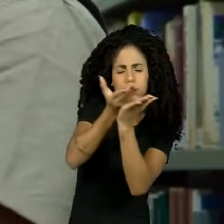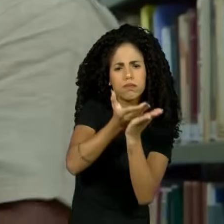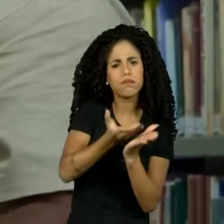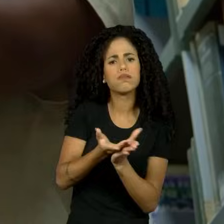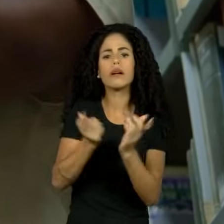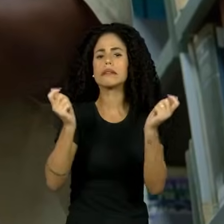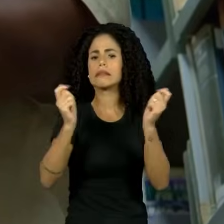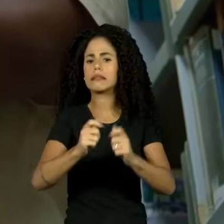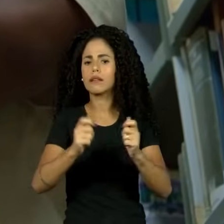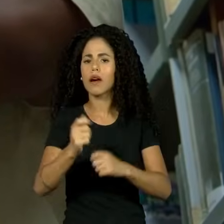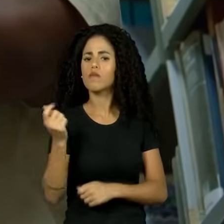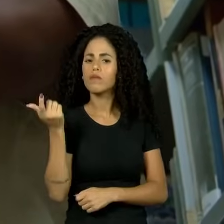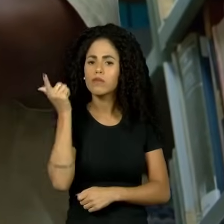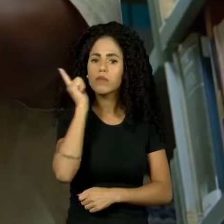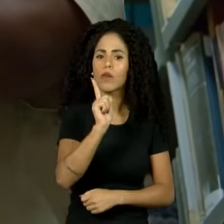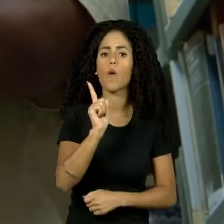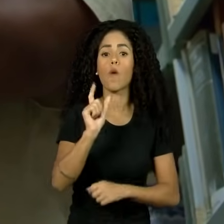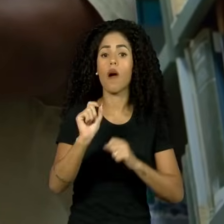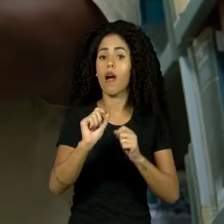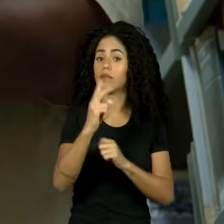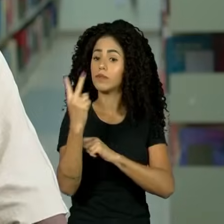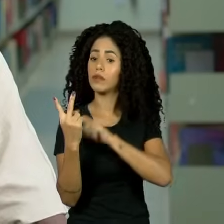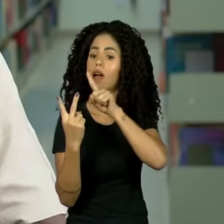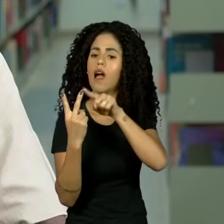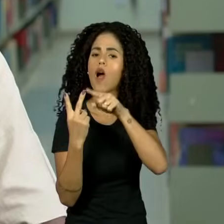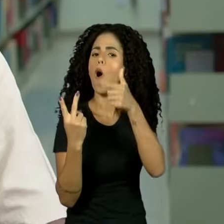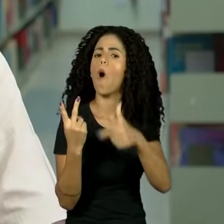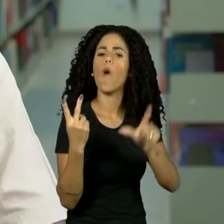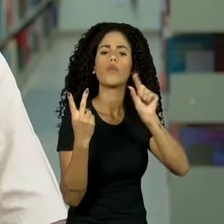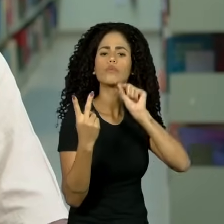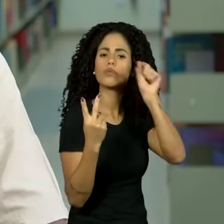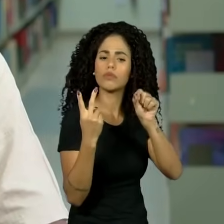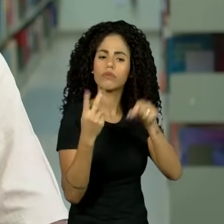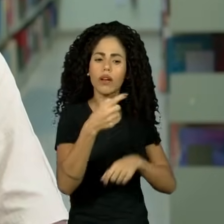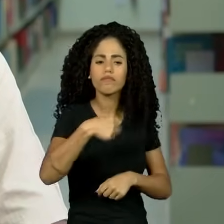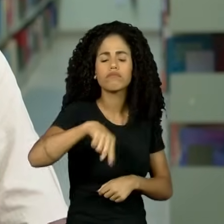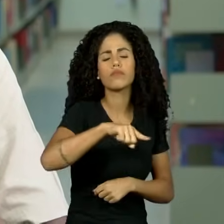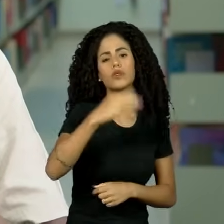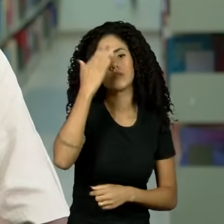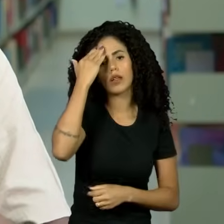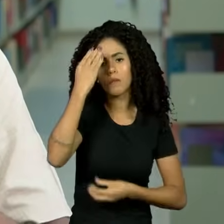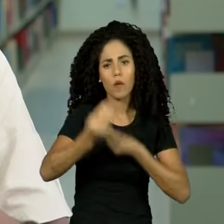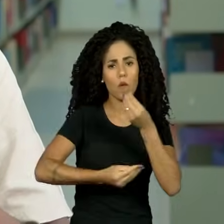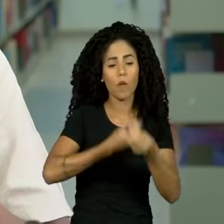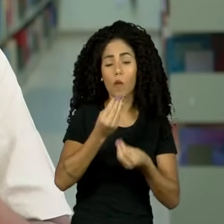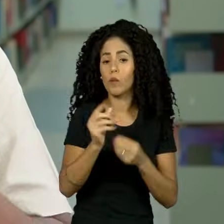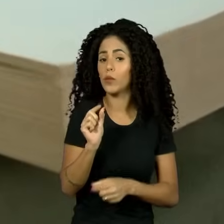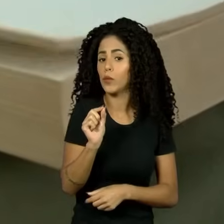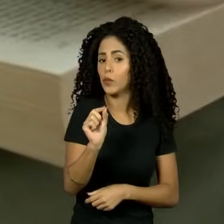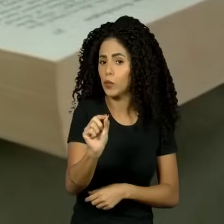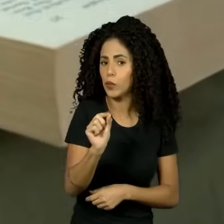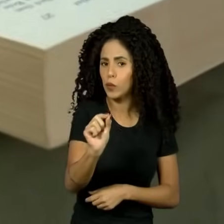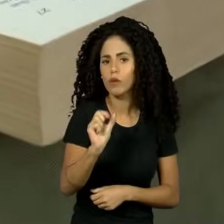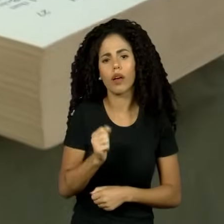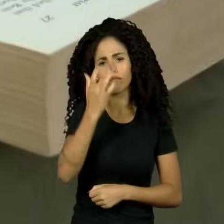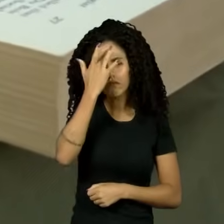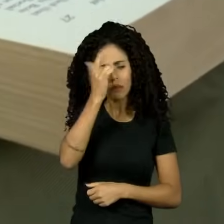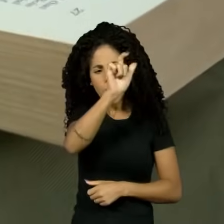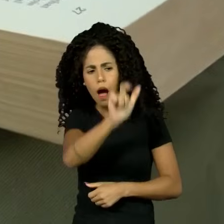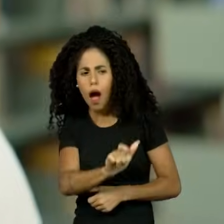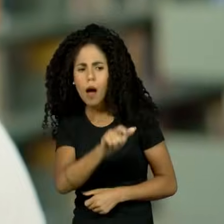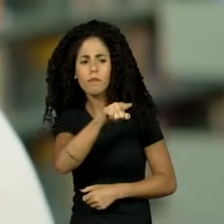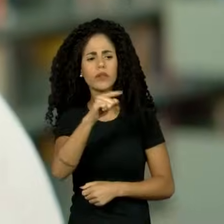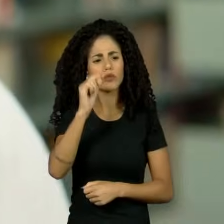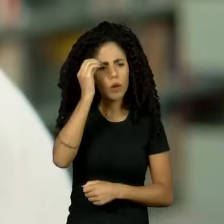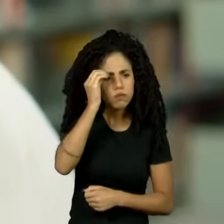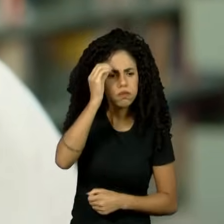uma ordem estabelecida. E uma outra ideia, bem comum nas ciências sociais, é que o intelectual, ele é uma